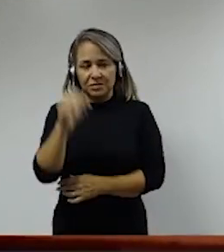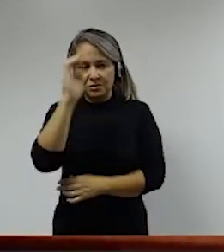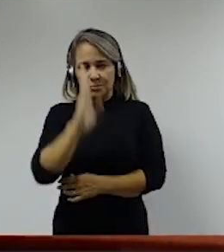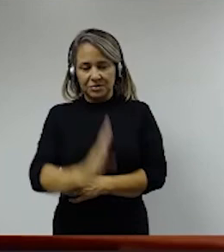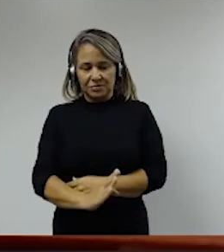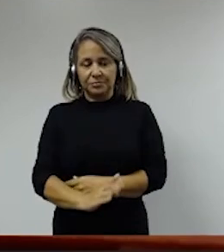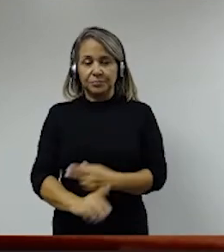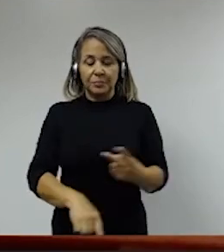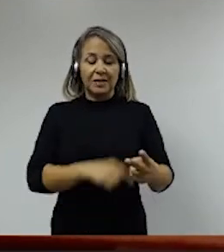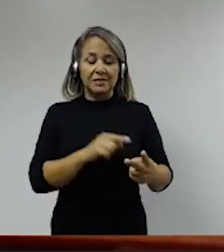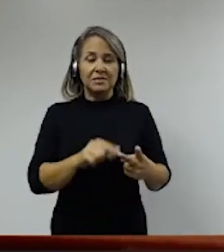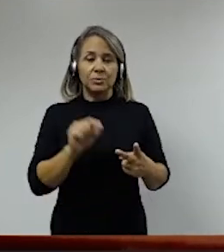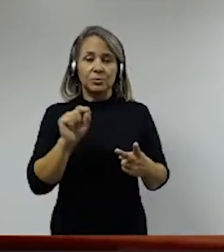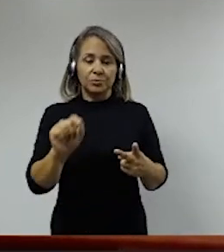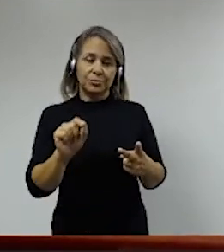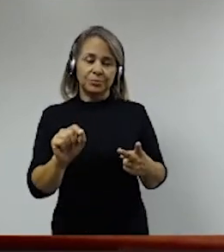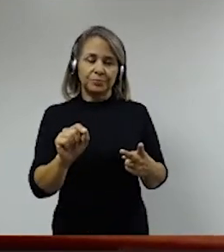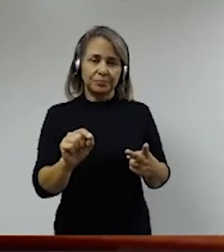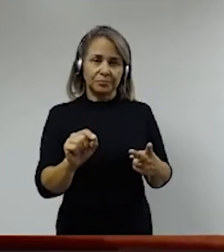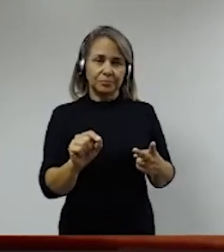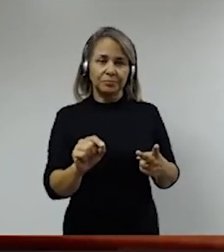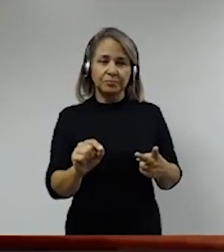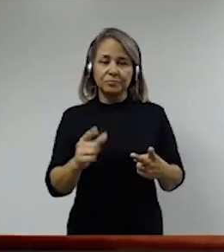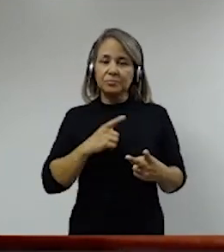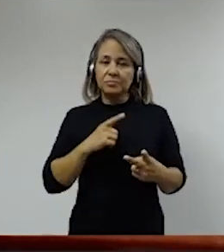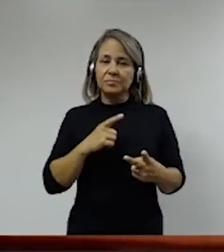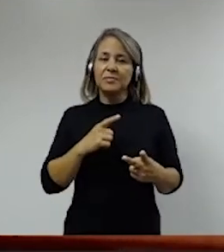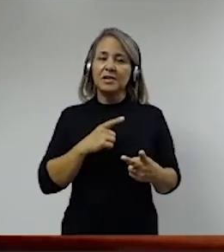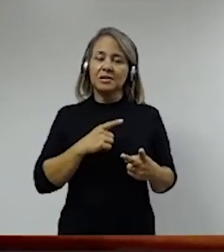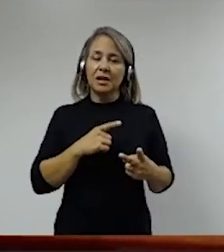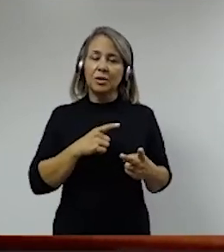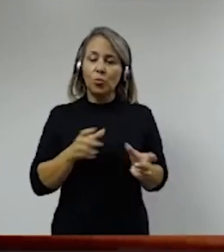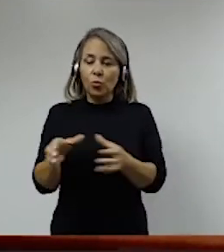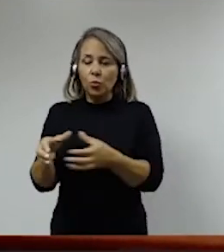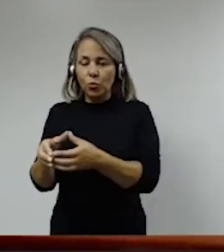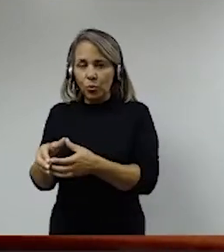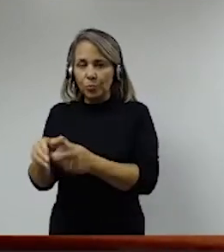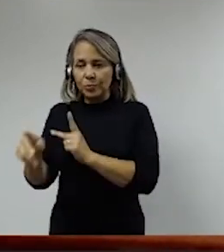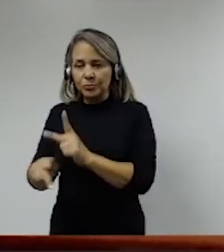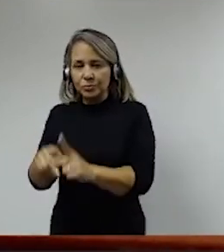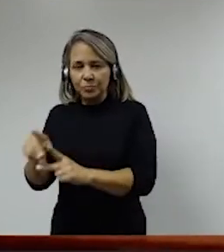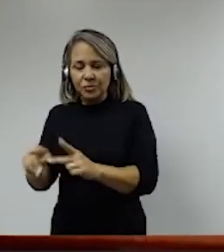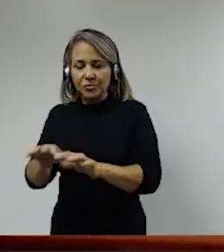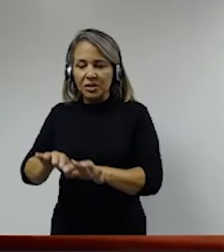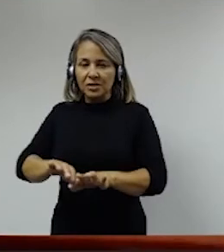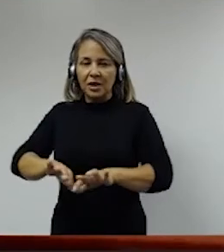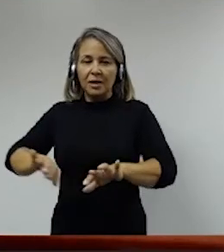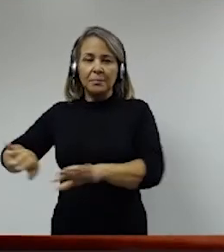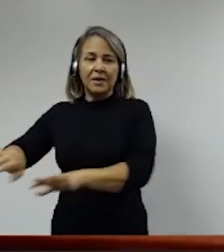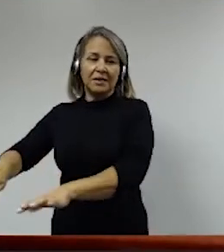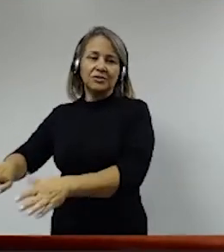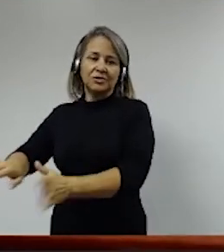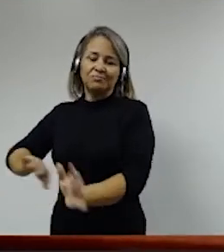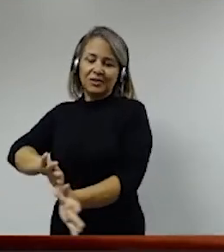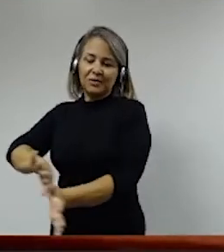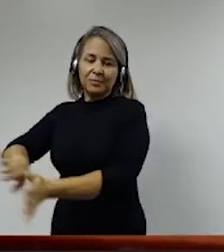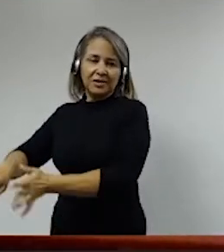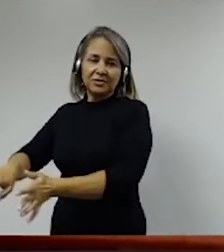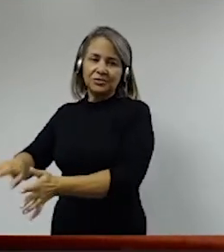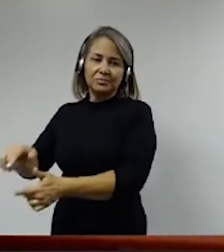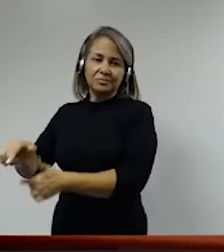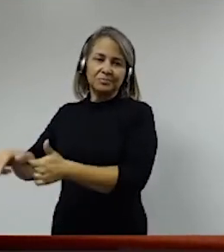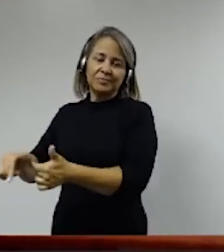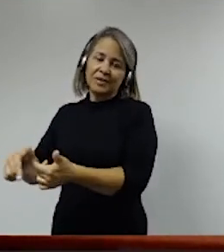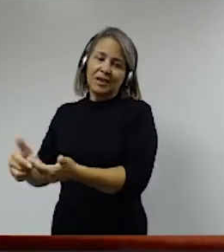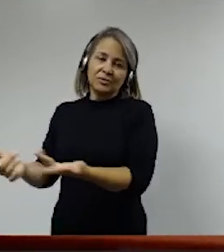banda. E segundo, a grande parcela da população que está à margem desses serviços todos. Enfim, nós vivemos num